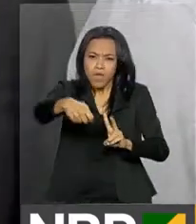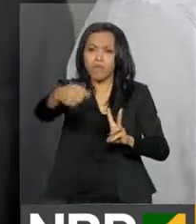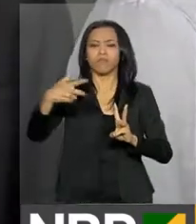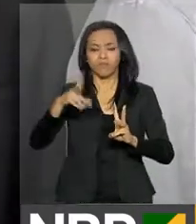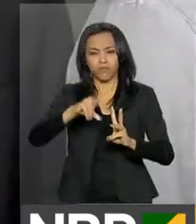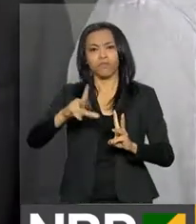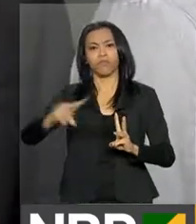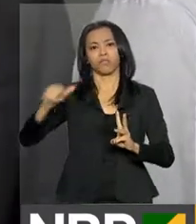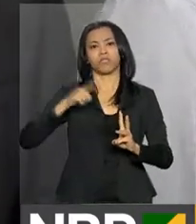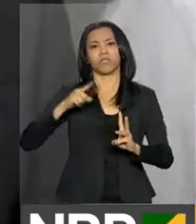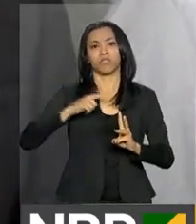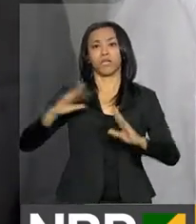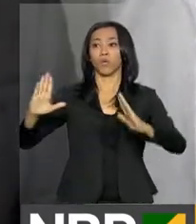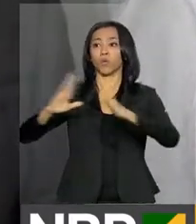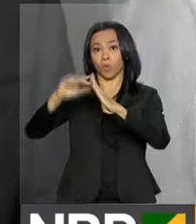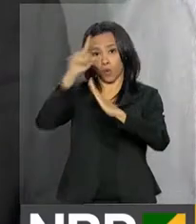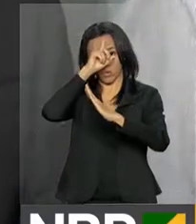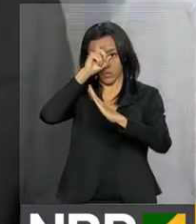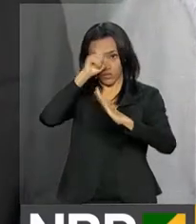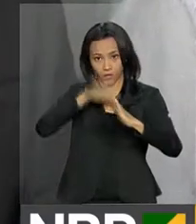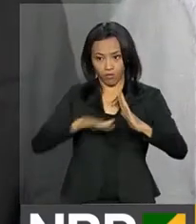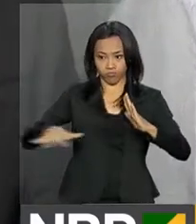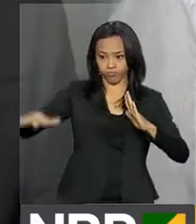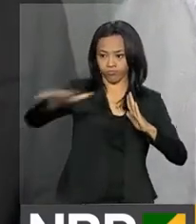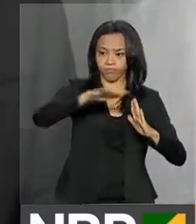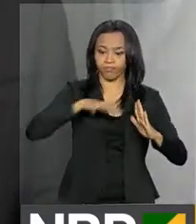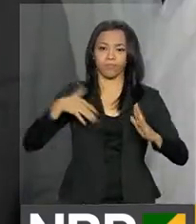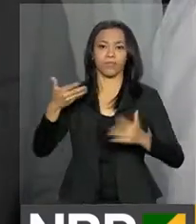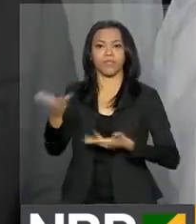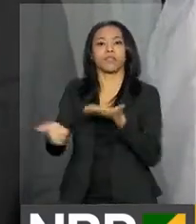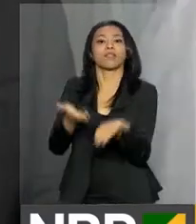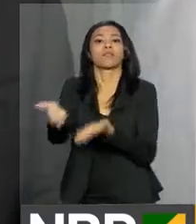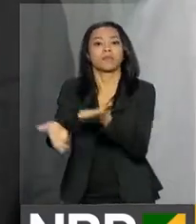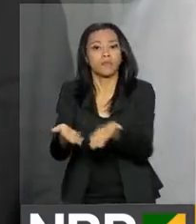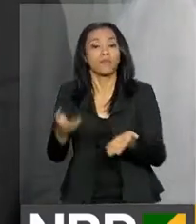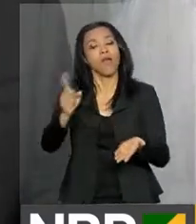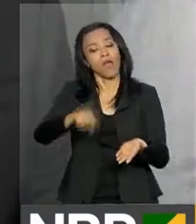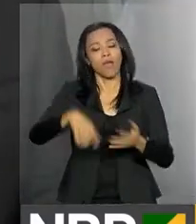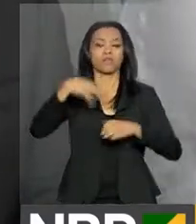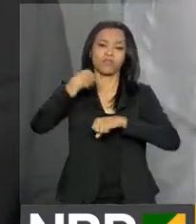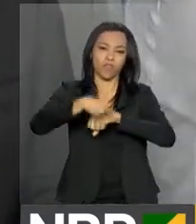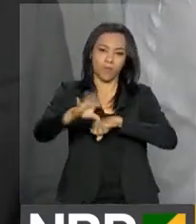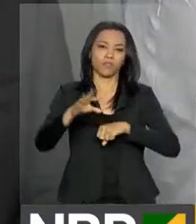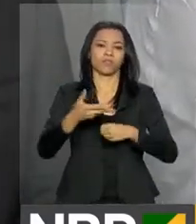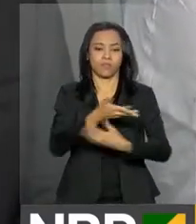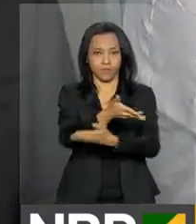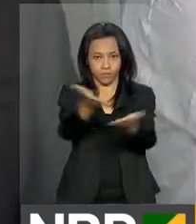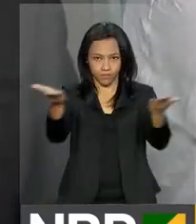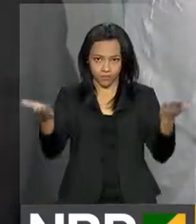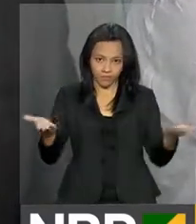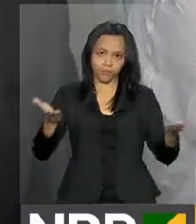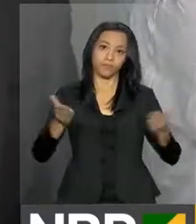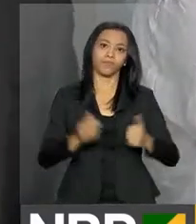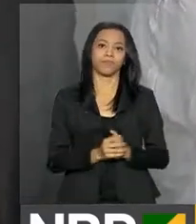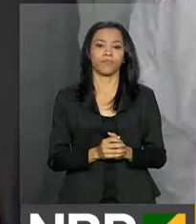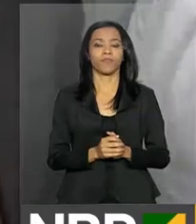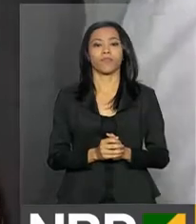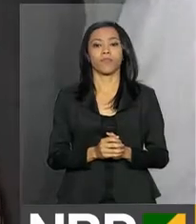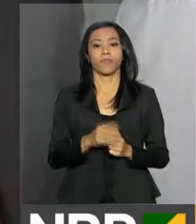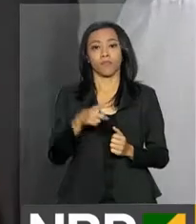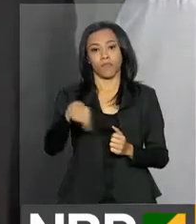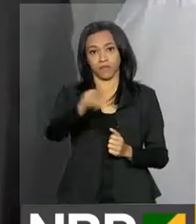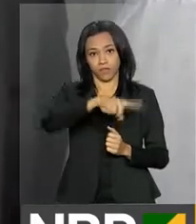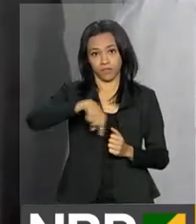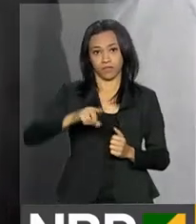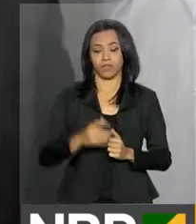moderníssimo para o tratamento radioterápico. De modo que são estas as informações básicas que eu quero prestar aos senhores e às